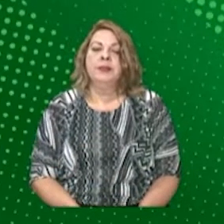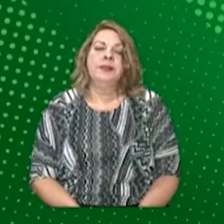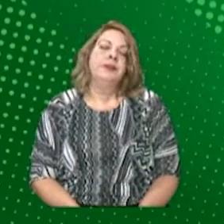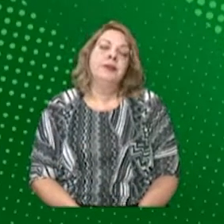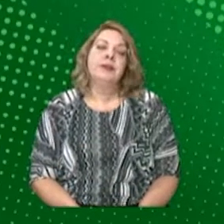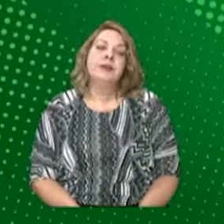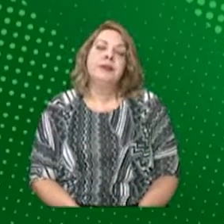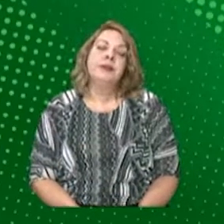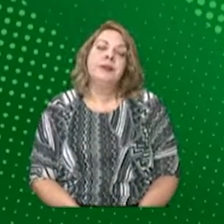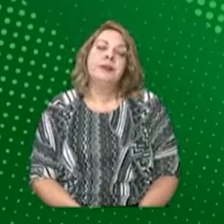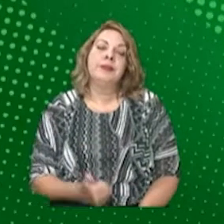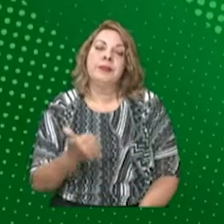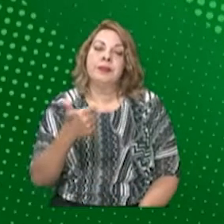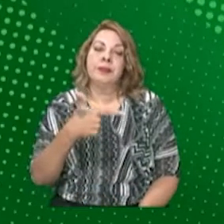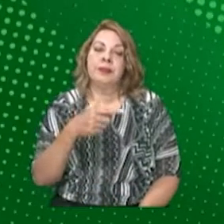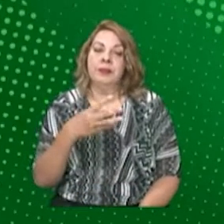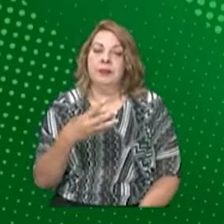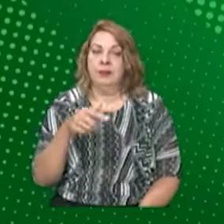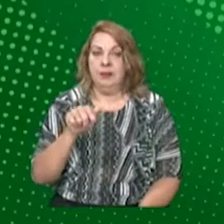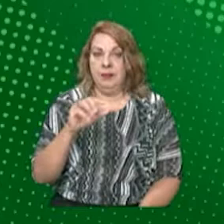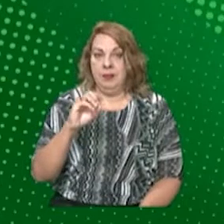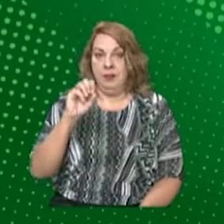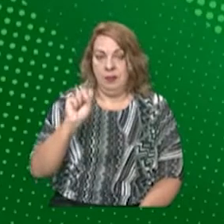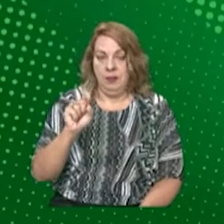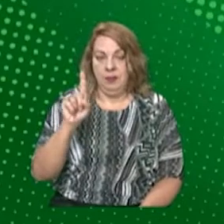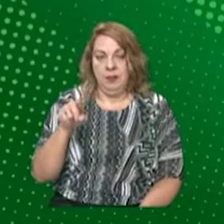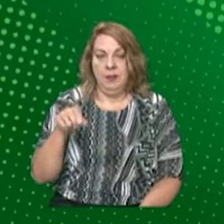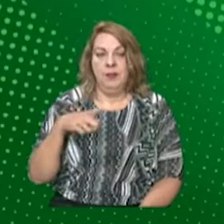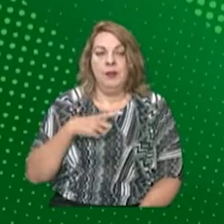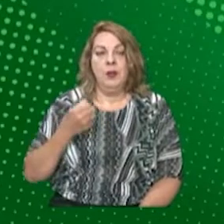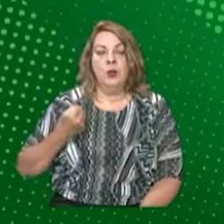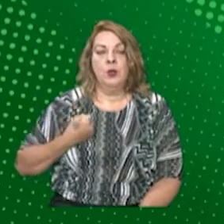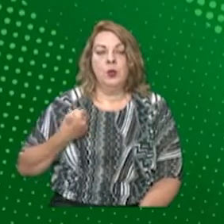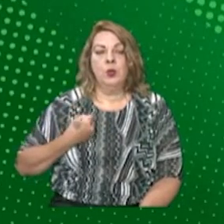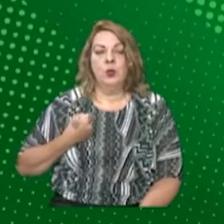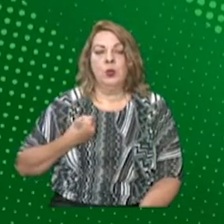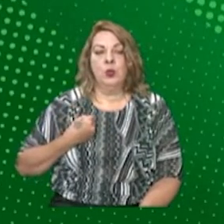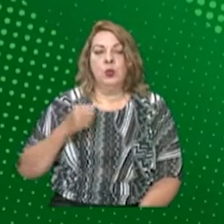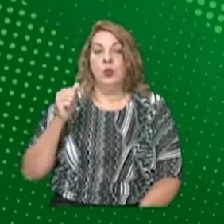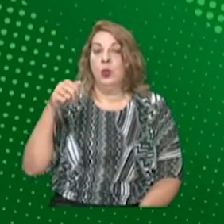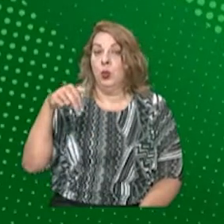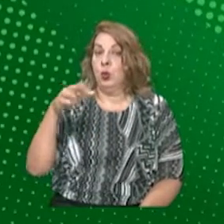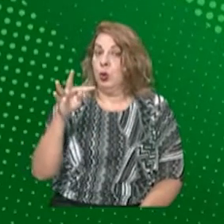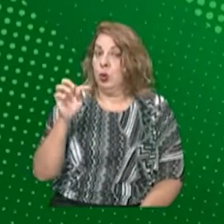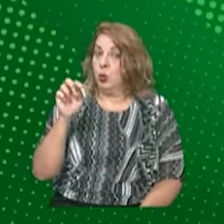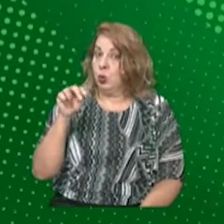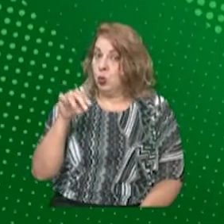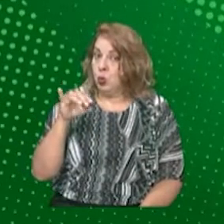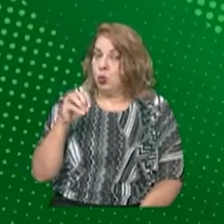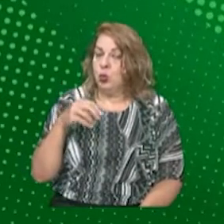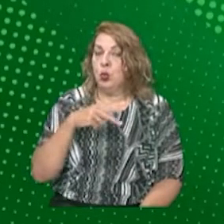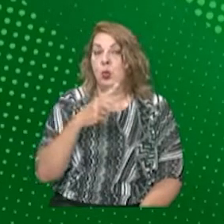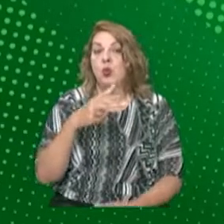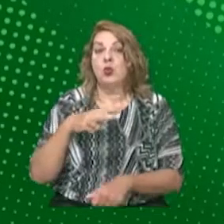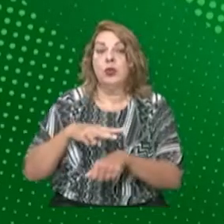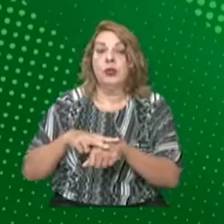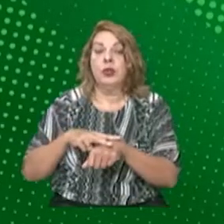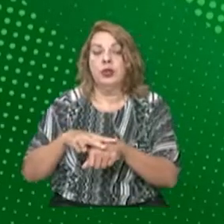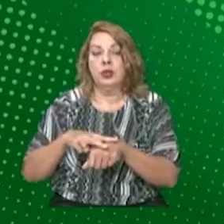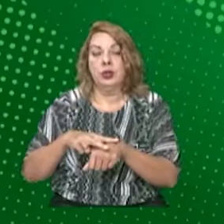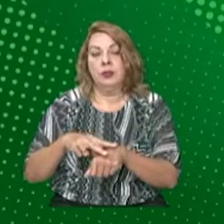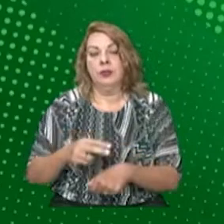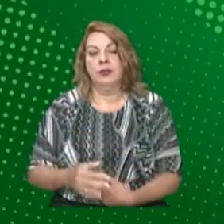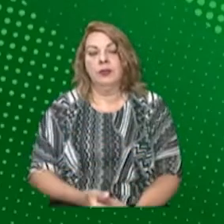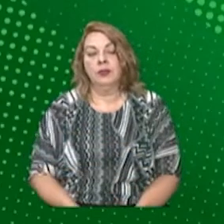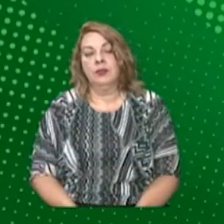Gilmara. Parabéns, 124708 é a numeração, tá? Do Antônio lá de Poço Verde. Adquiriu com